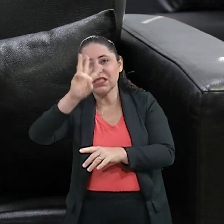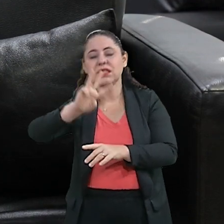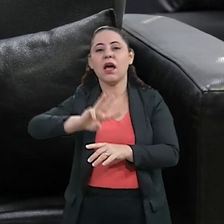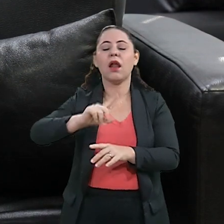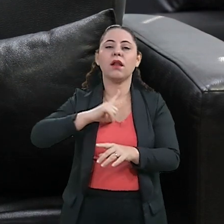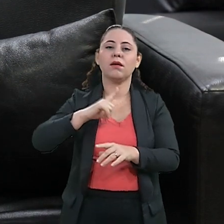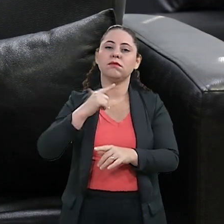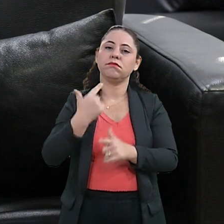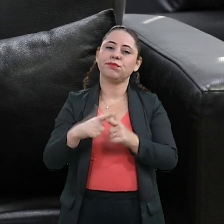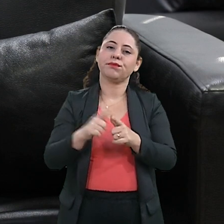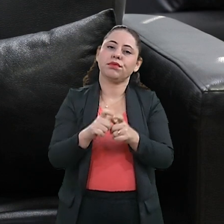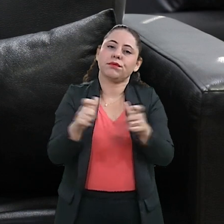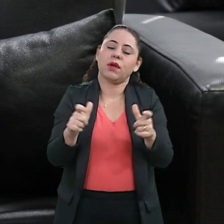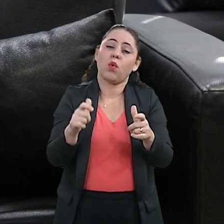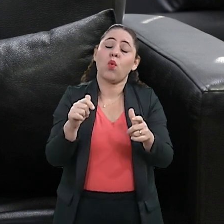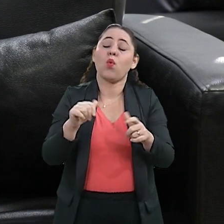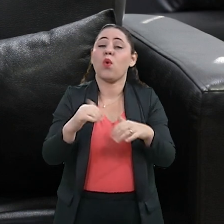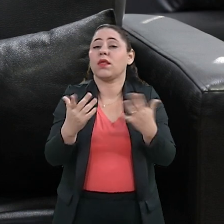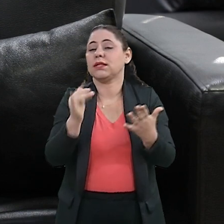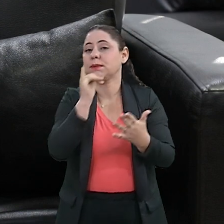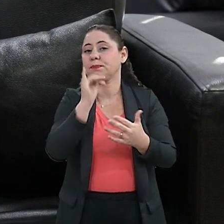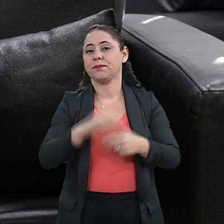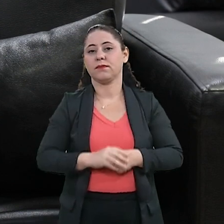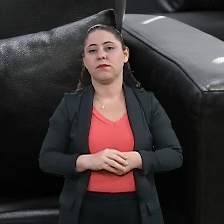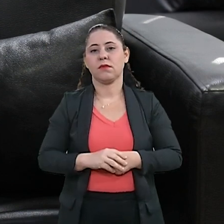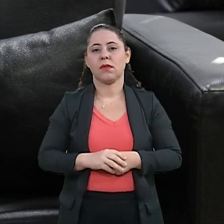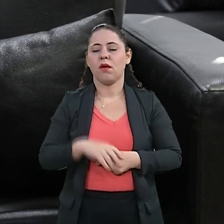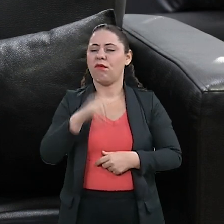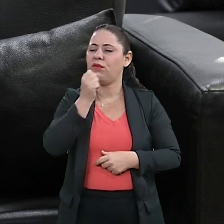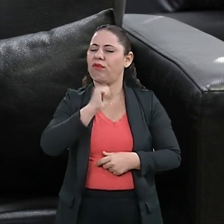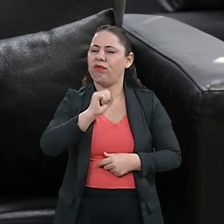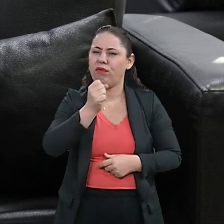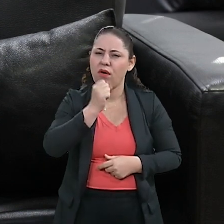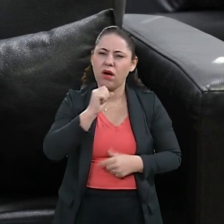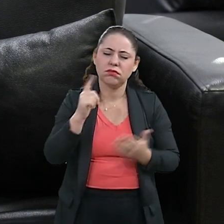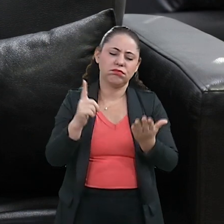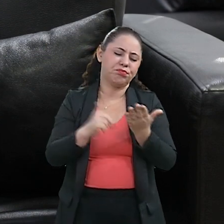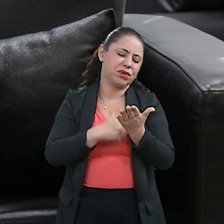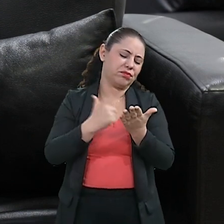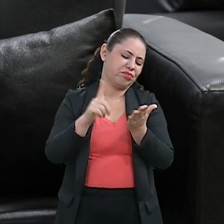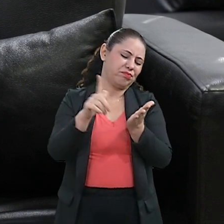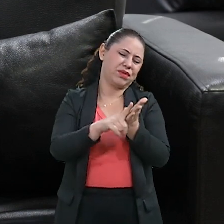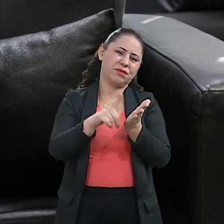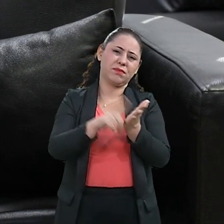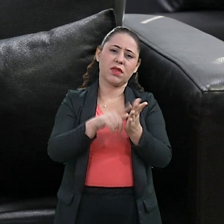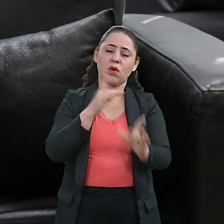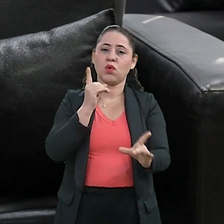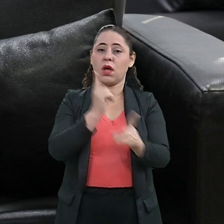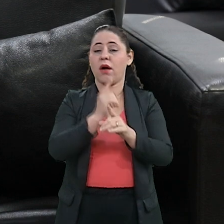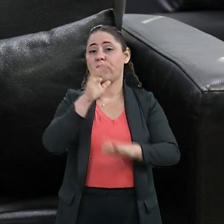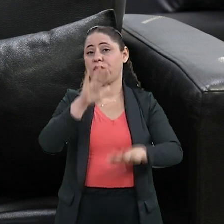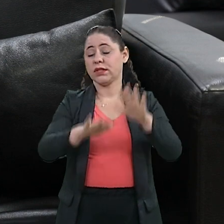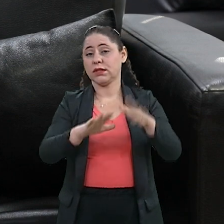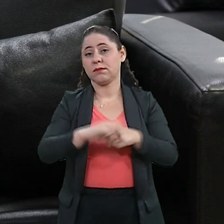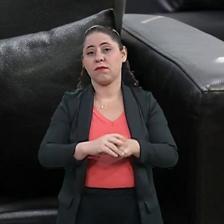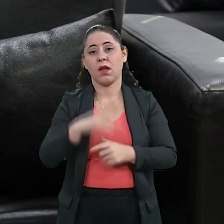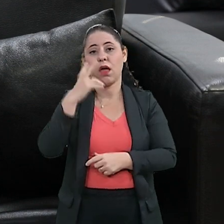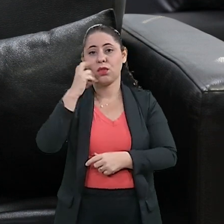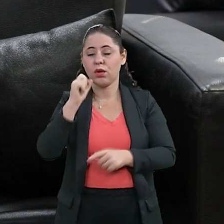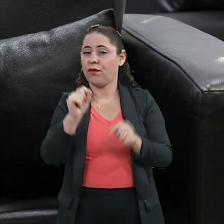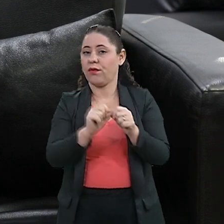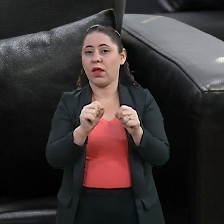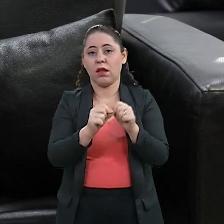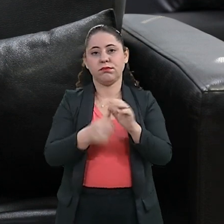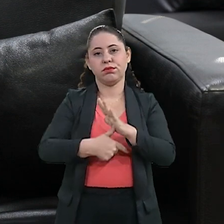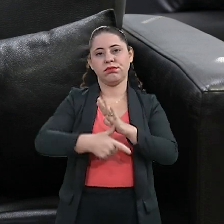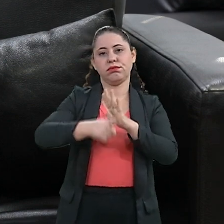dias. O nosso problema maior são aqueles processos, por exemplo, muito antigos. Nós já encontramos casos em que